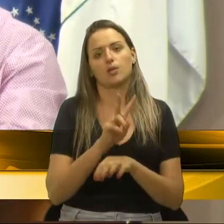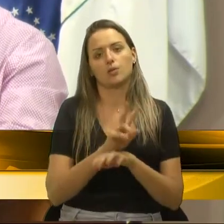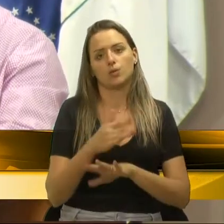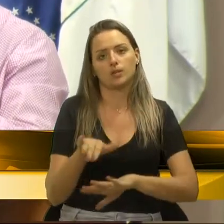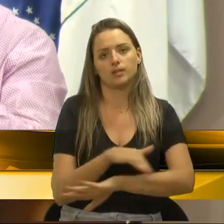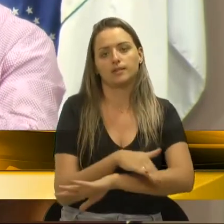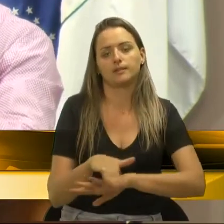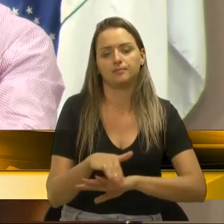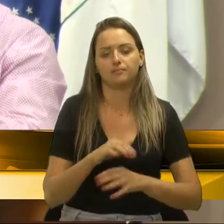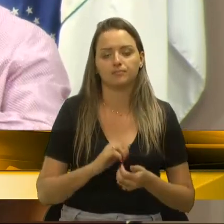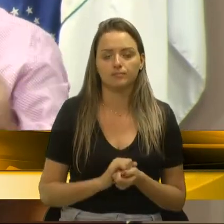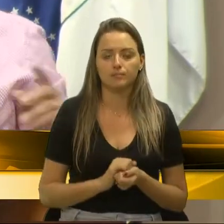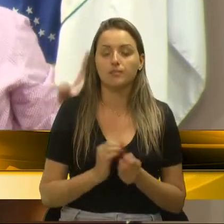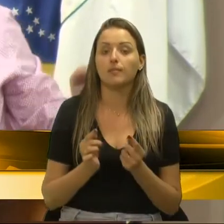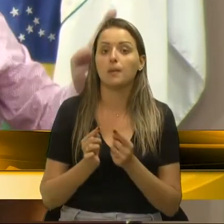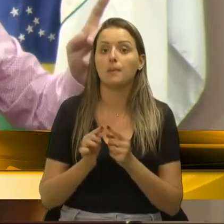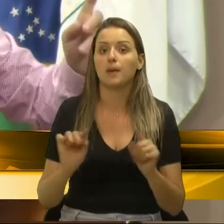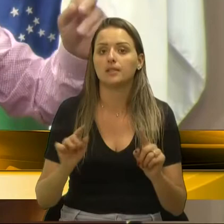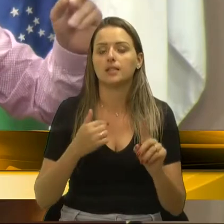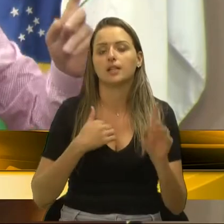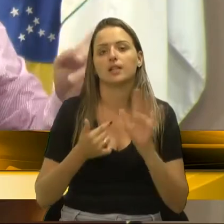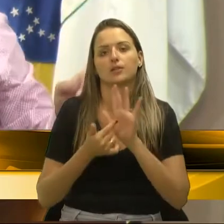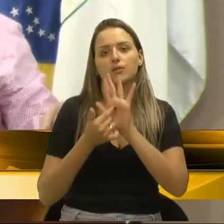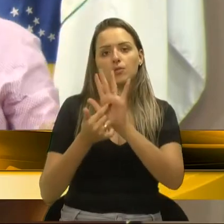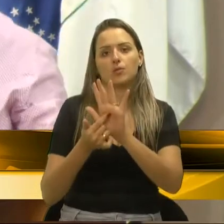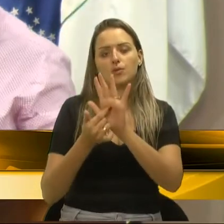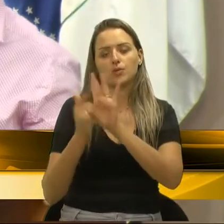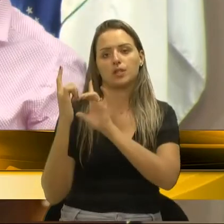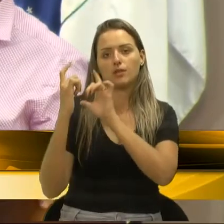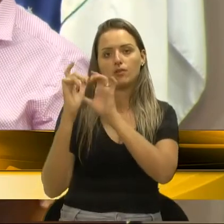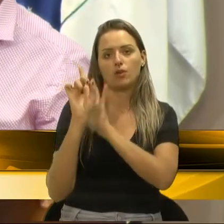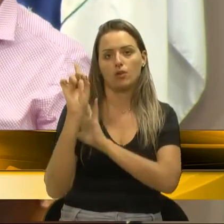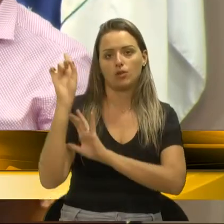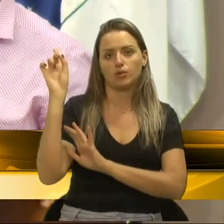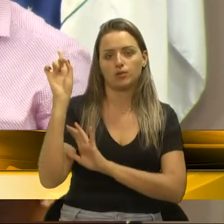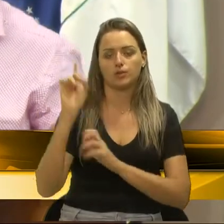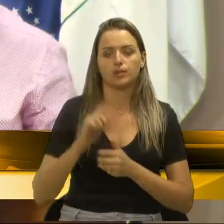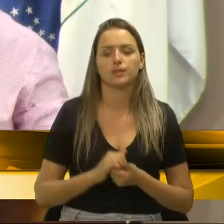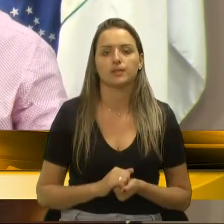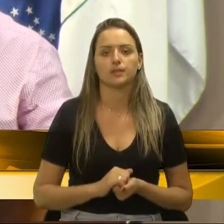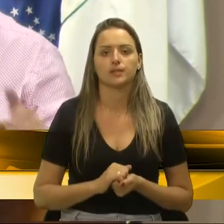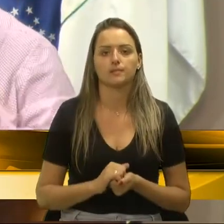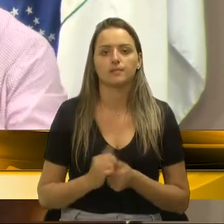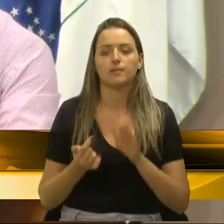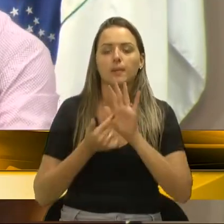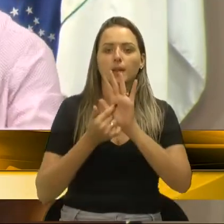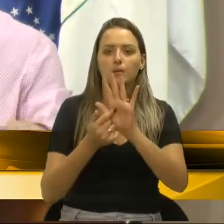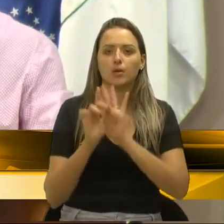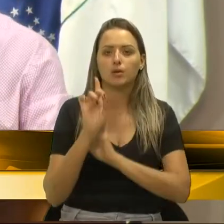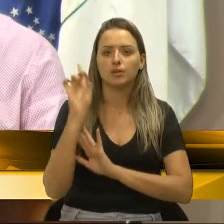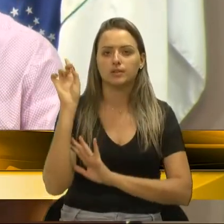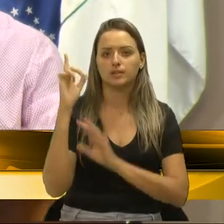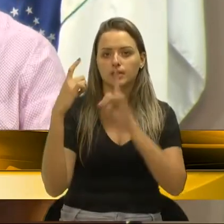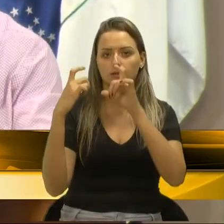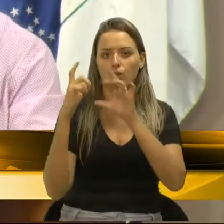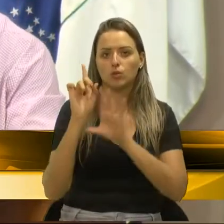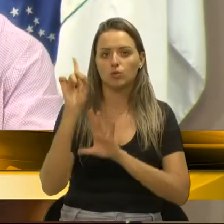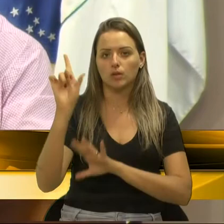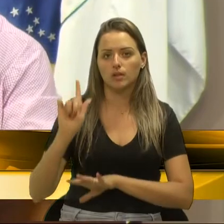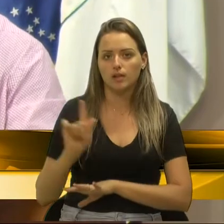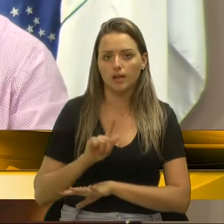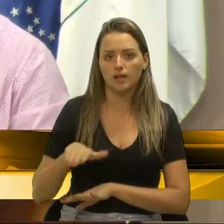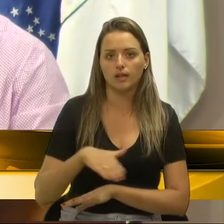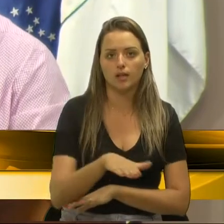rua. Porém, eu vou mostrar uma situação aqui, assessora, se puder, mostra a foto, lá em Galópolis, um fato